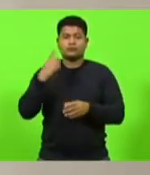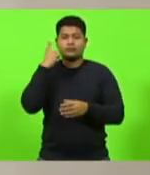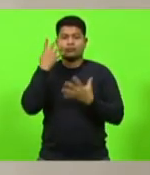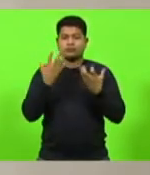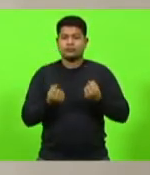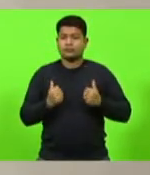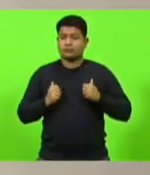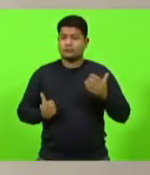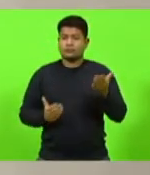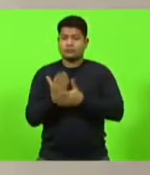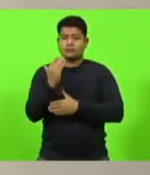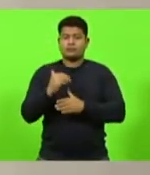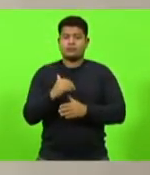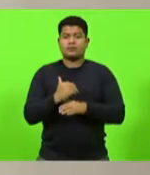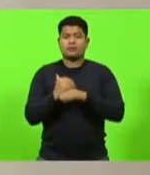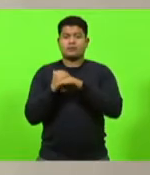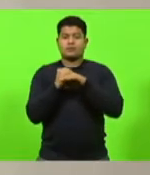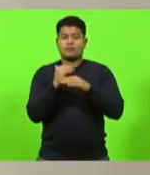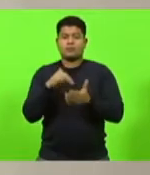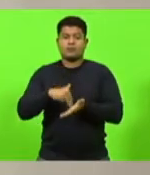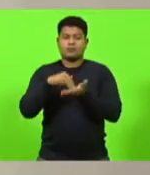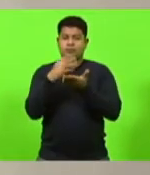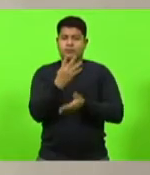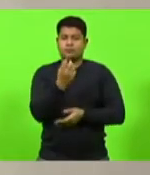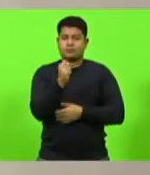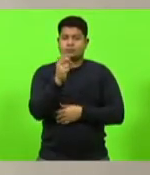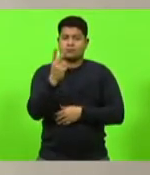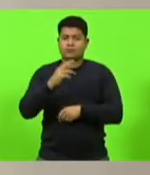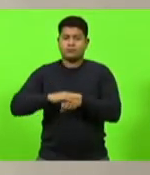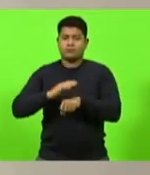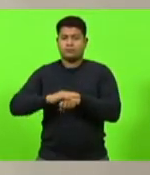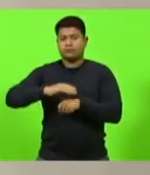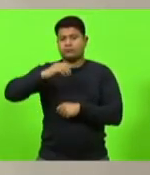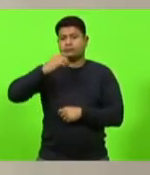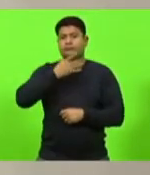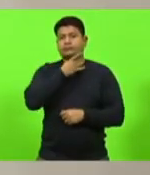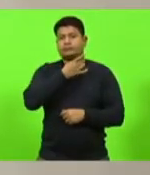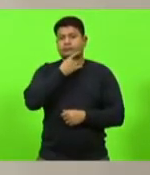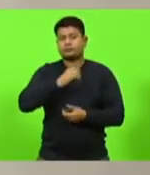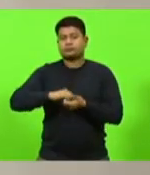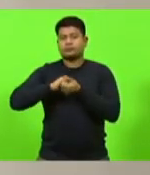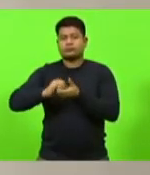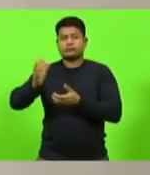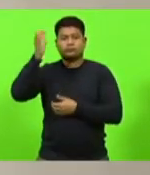por unanimidade. Moção 482, autor deputado Valdir Cobalcini, cumprimentando a rádio